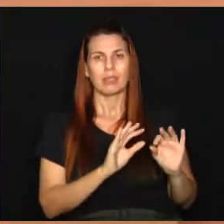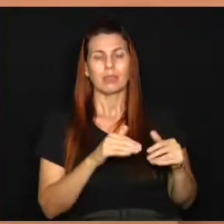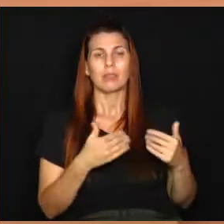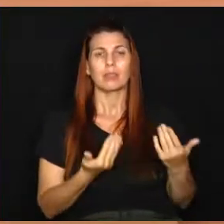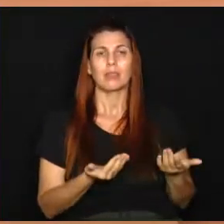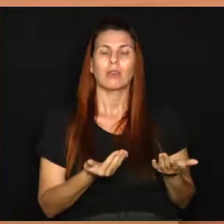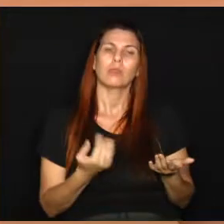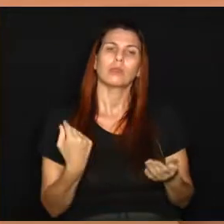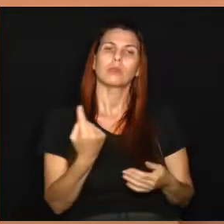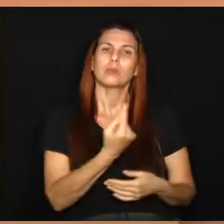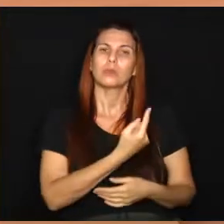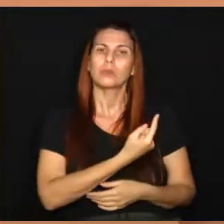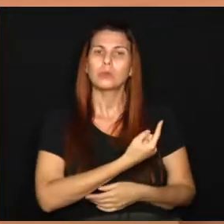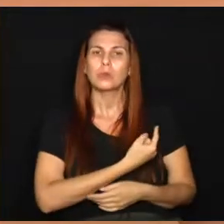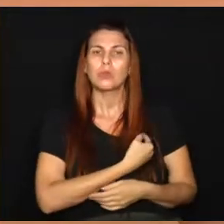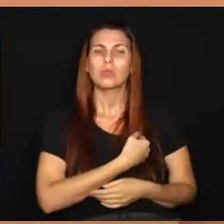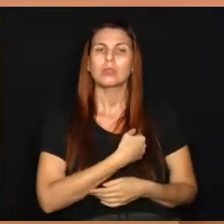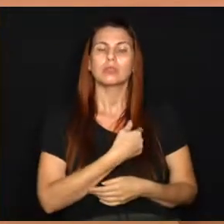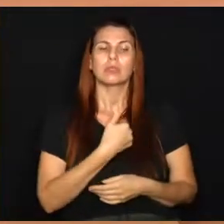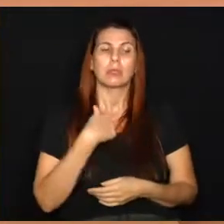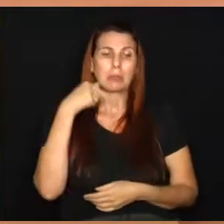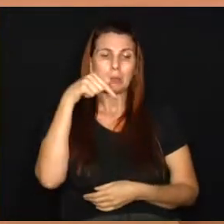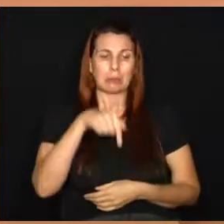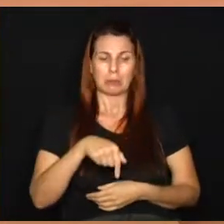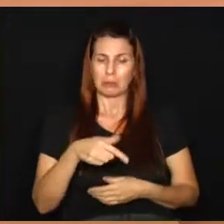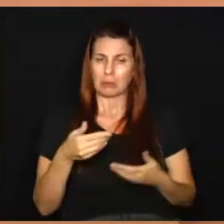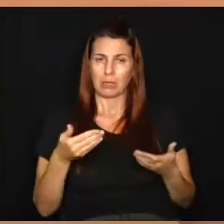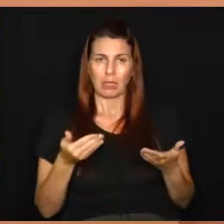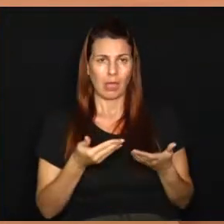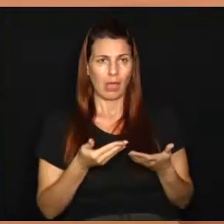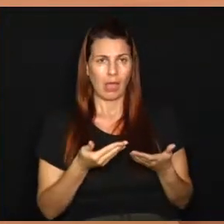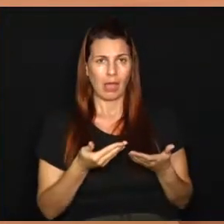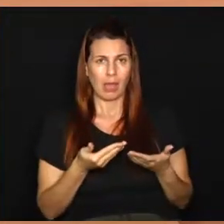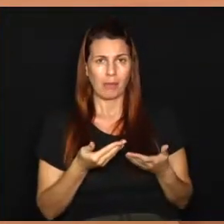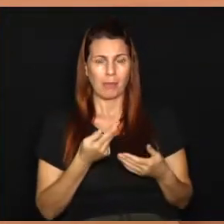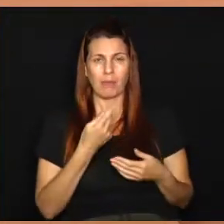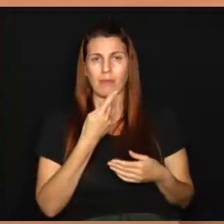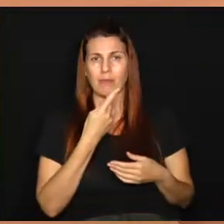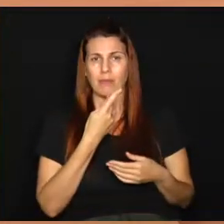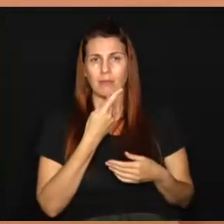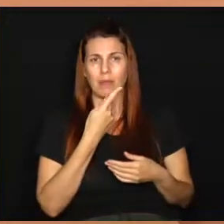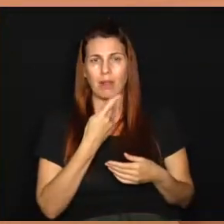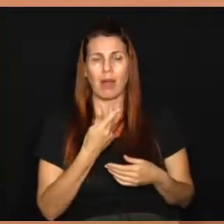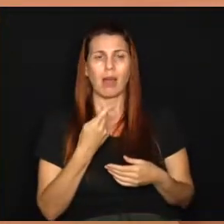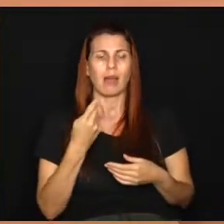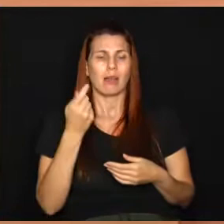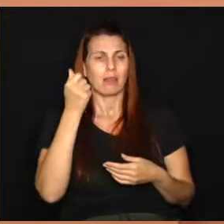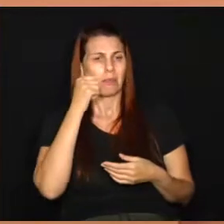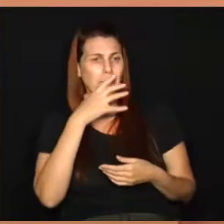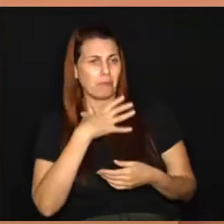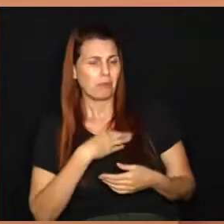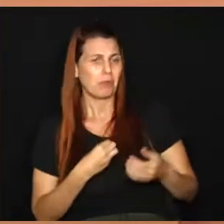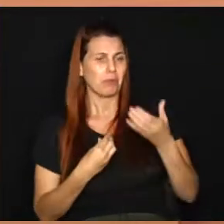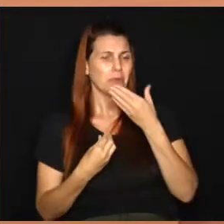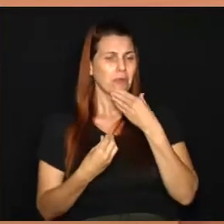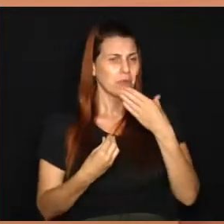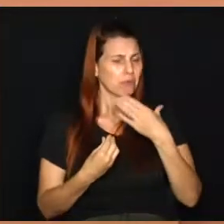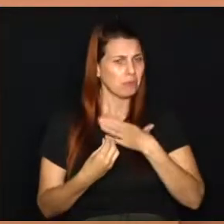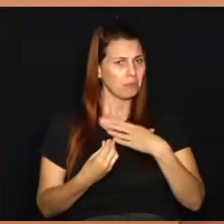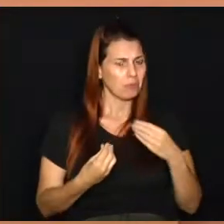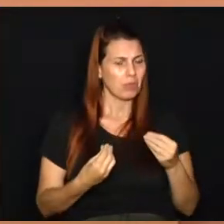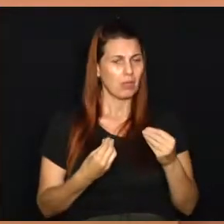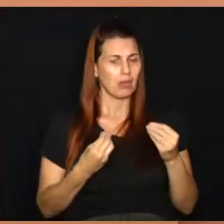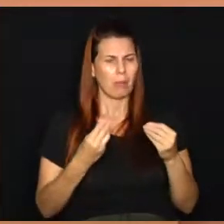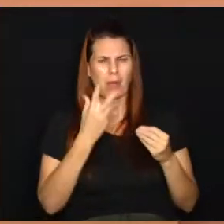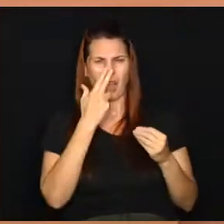gente não está aqui para colocar nossos filhos e nossas filhas como um escudo. O